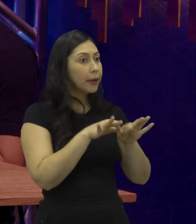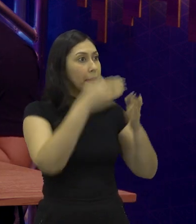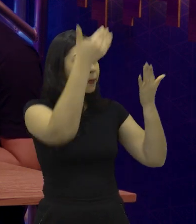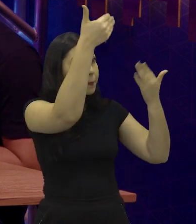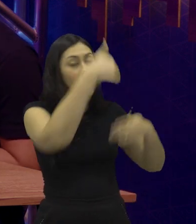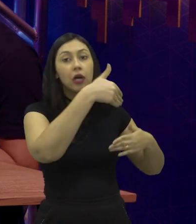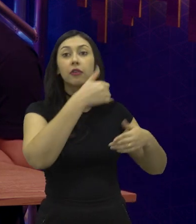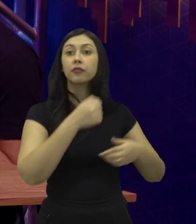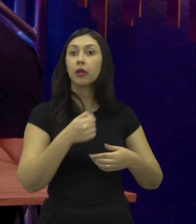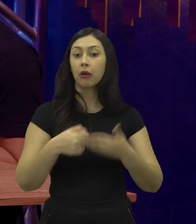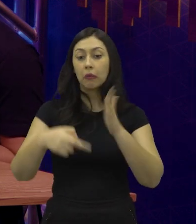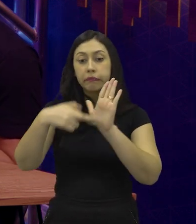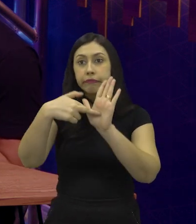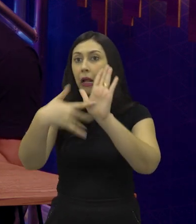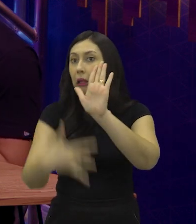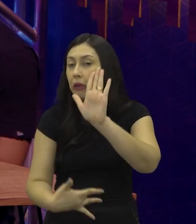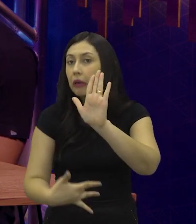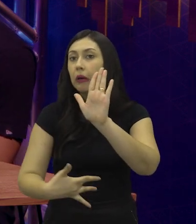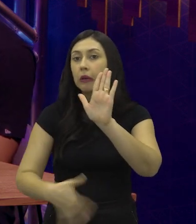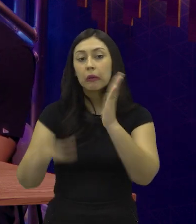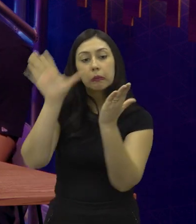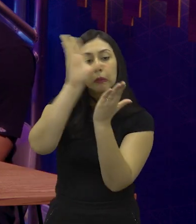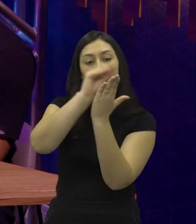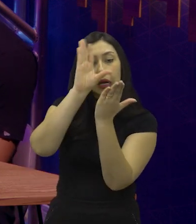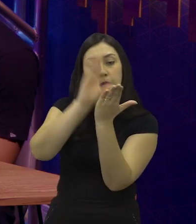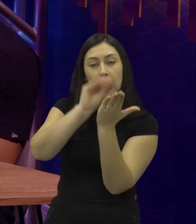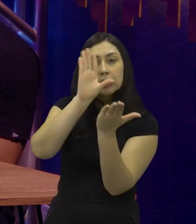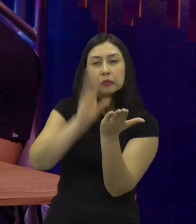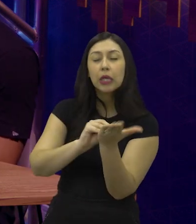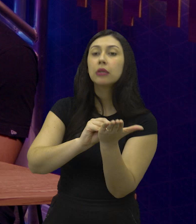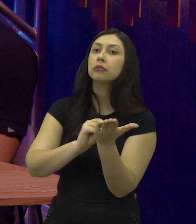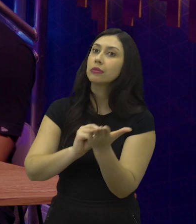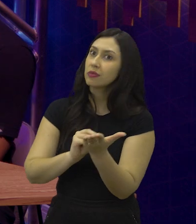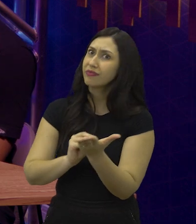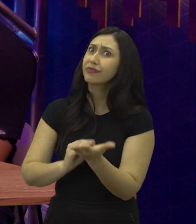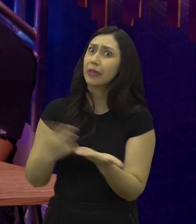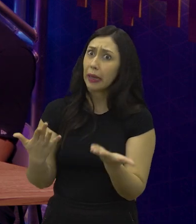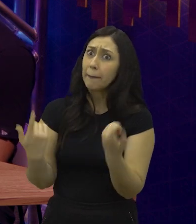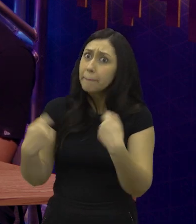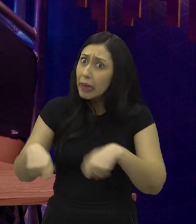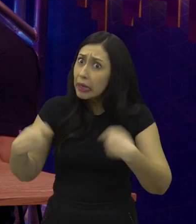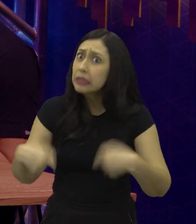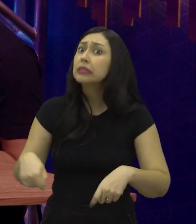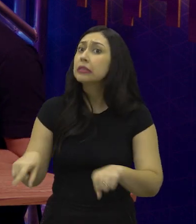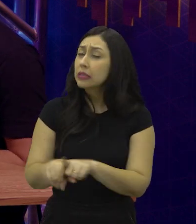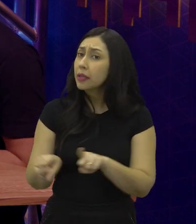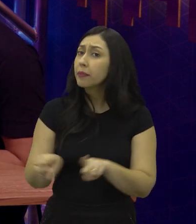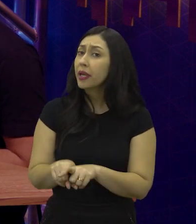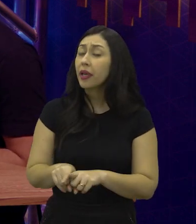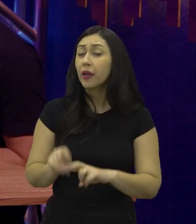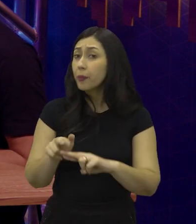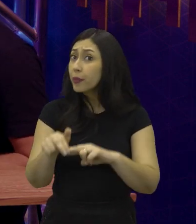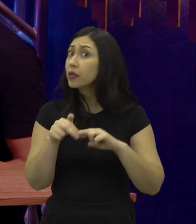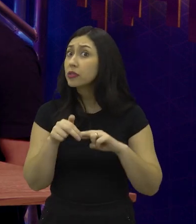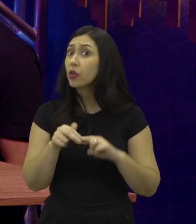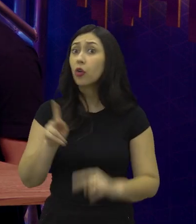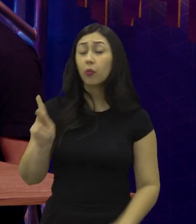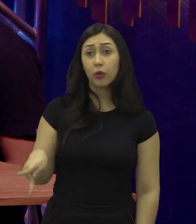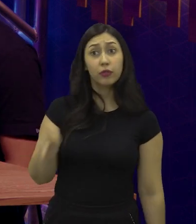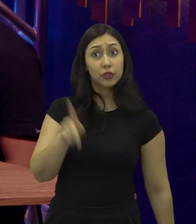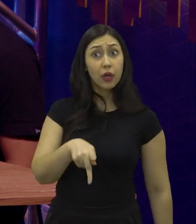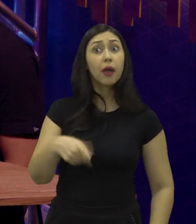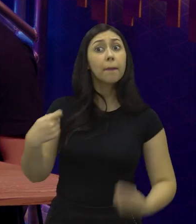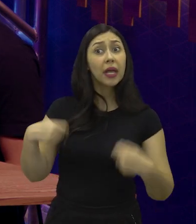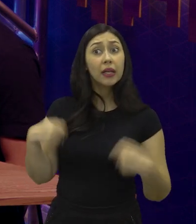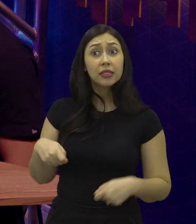precisa preencher os relatórios, né? Então, tem essa parte burocrática que é importantíssima. Né? Então, os professores, eles têm que